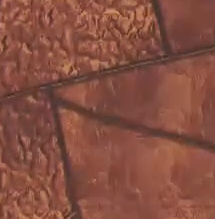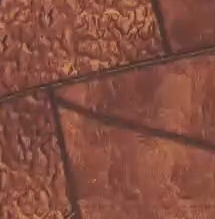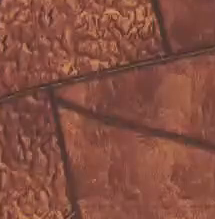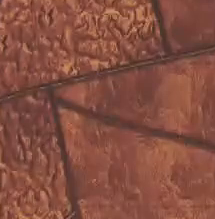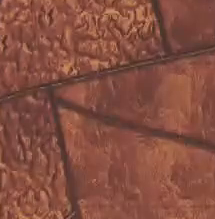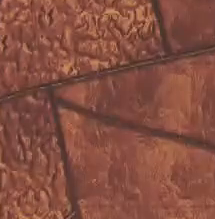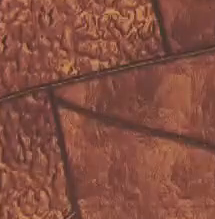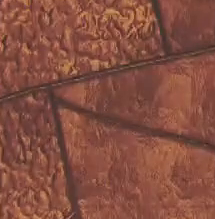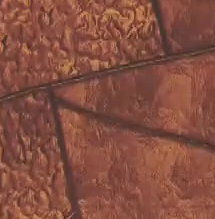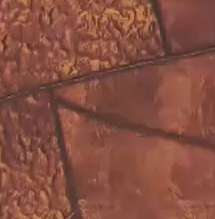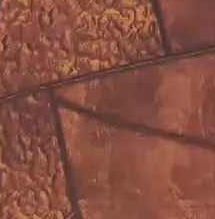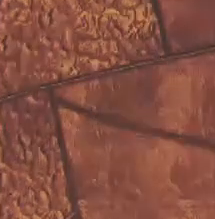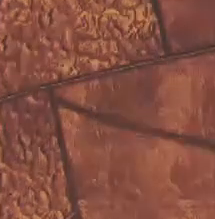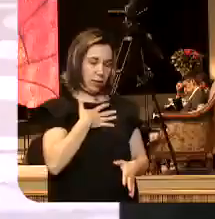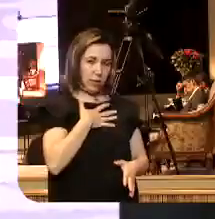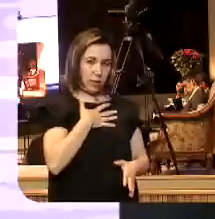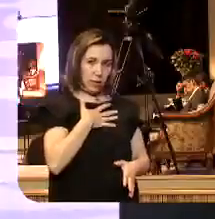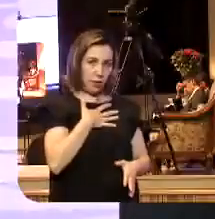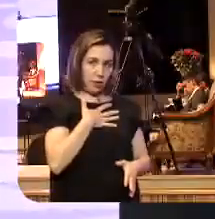me visitaram.